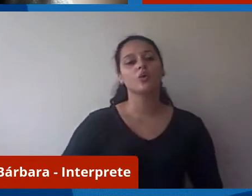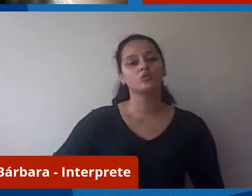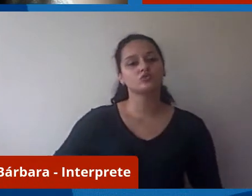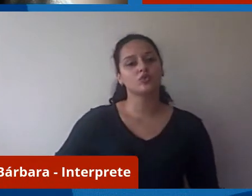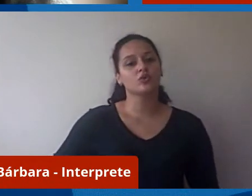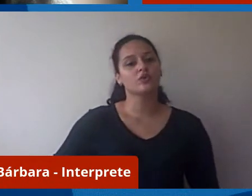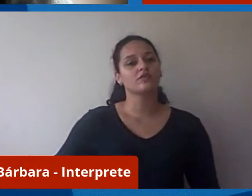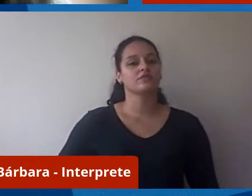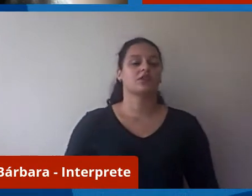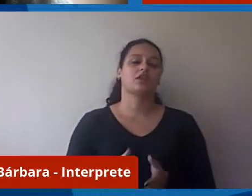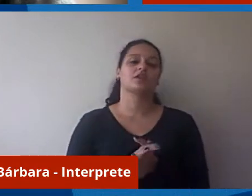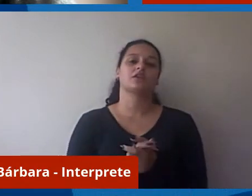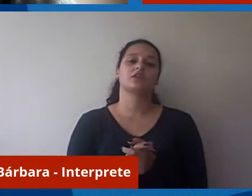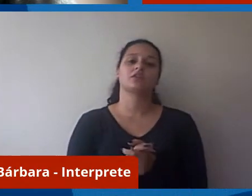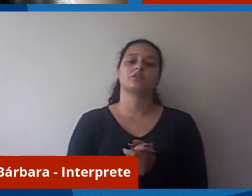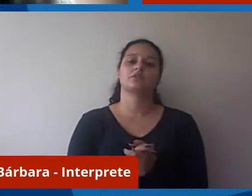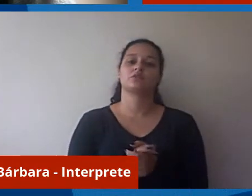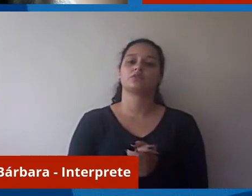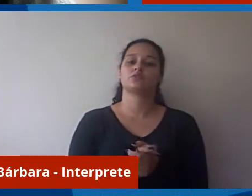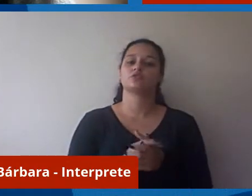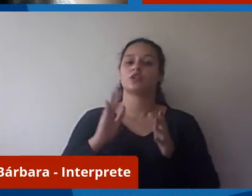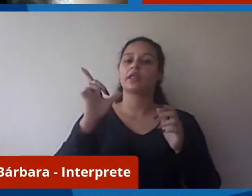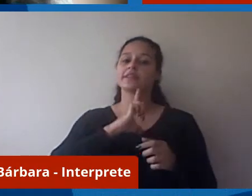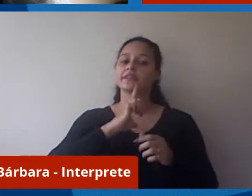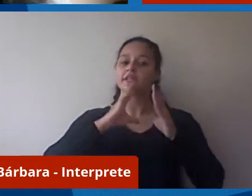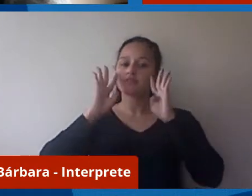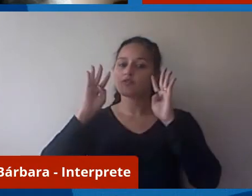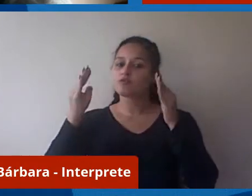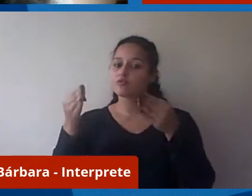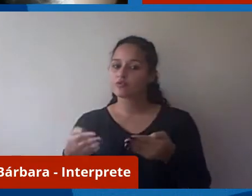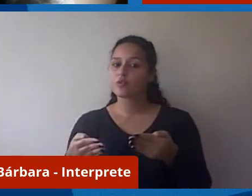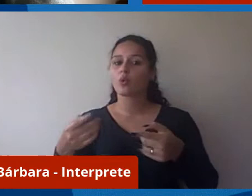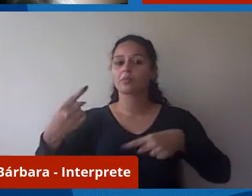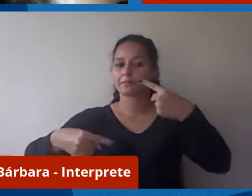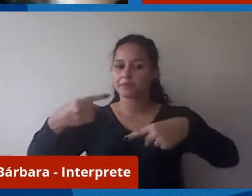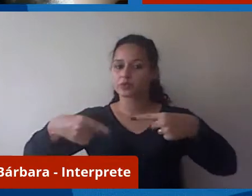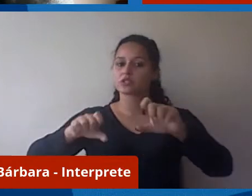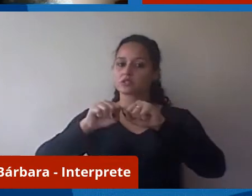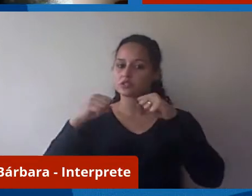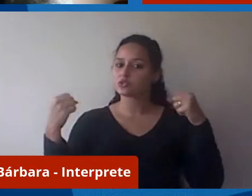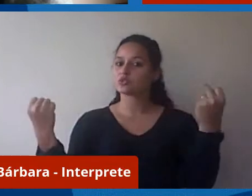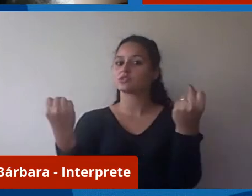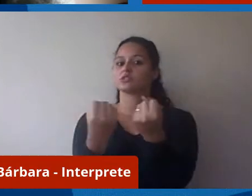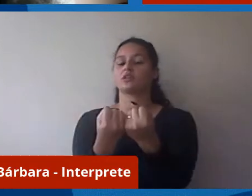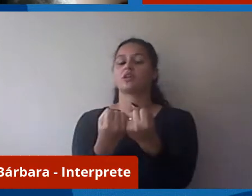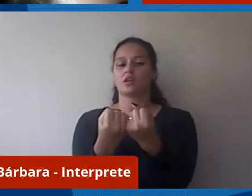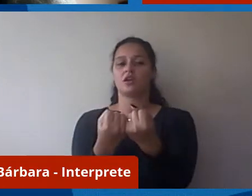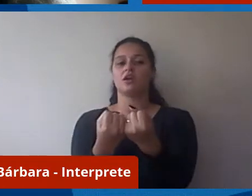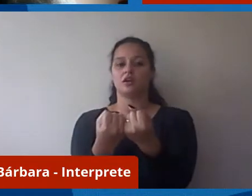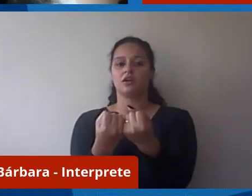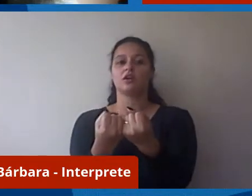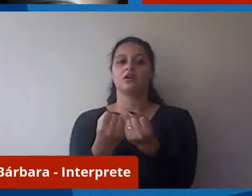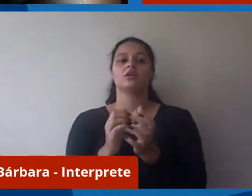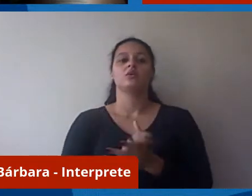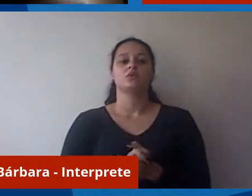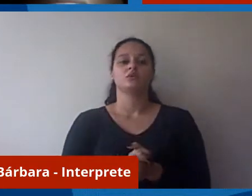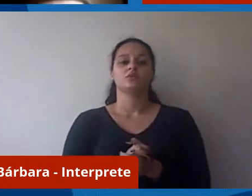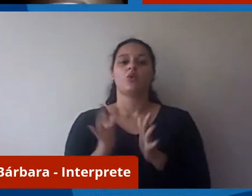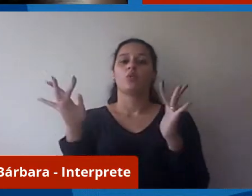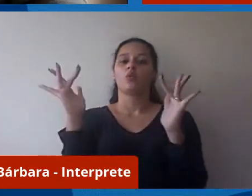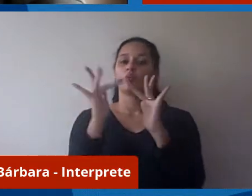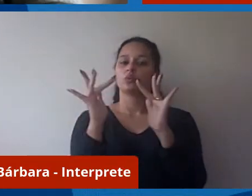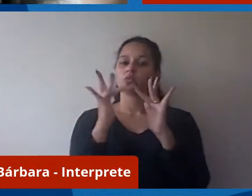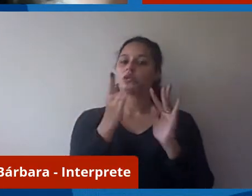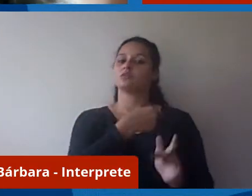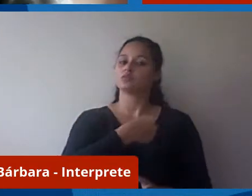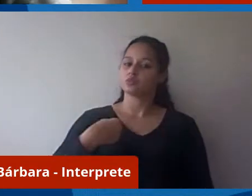antineoliberais. Privilegiaram políticas sociais, privilegiaram integração regional, intercâmbios com a China,